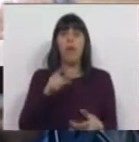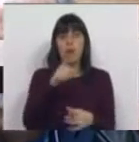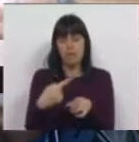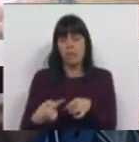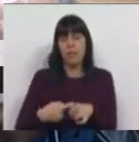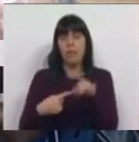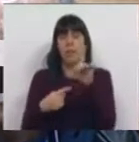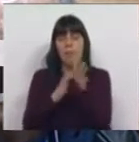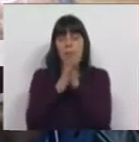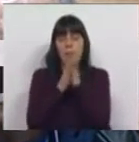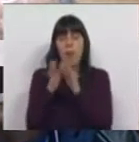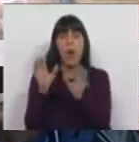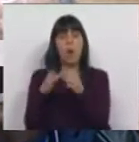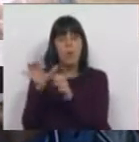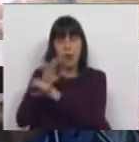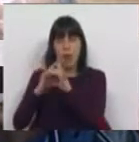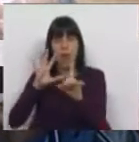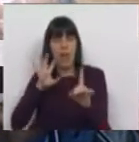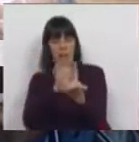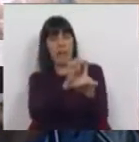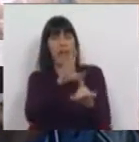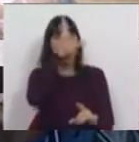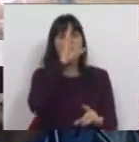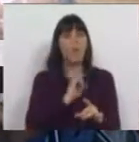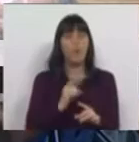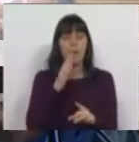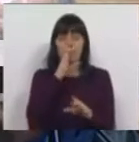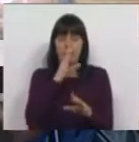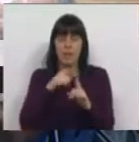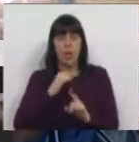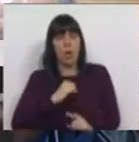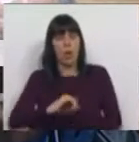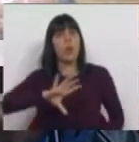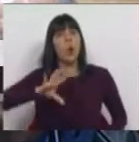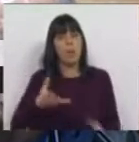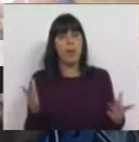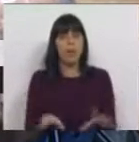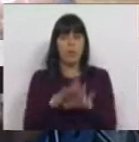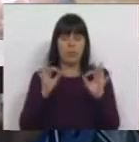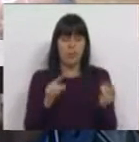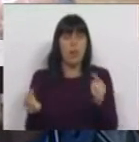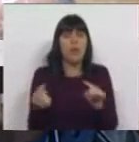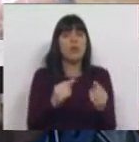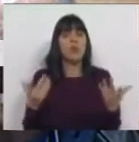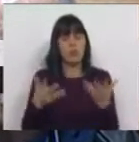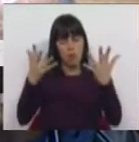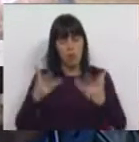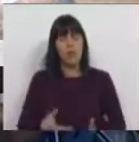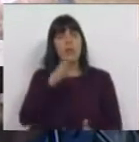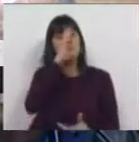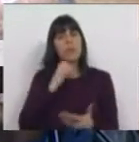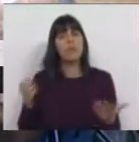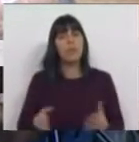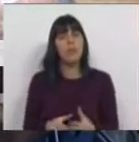está interessado em usar a Comissão Europeia para atacar o governo, mesmo que isso seja contra o país, como é o caso da discussão do Orçamento do